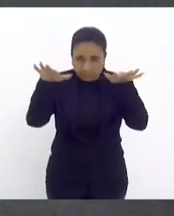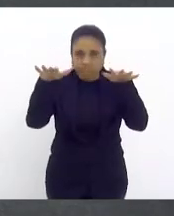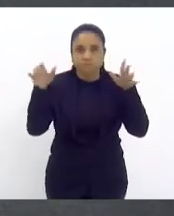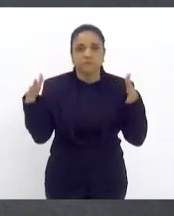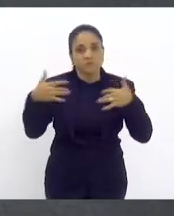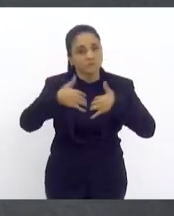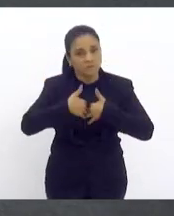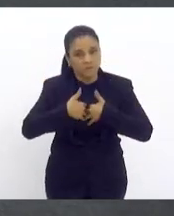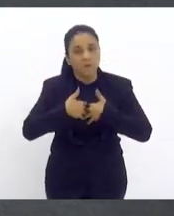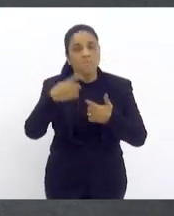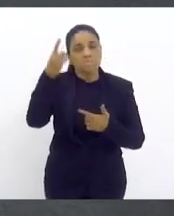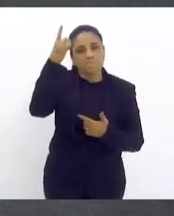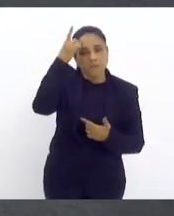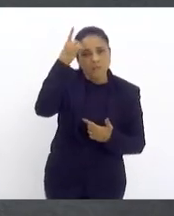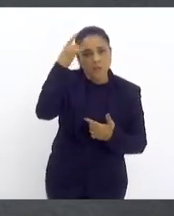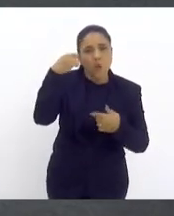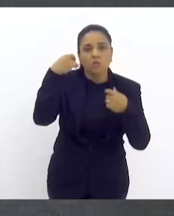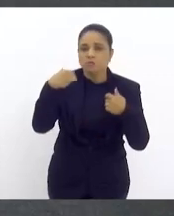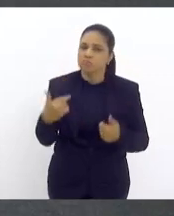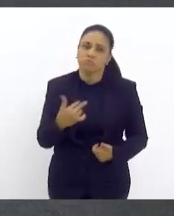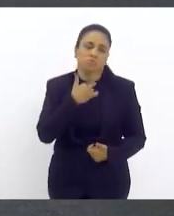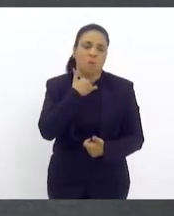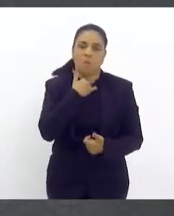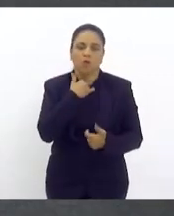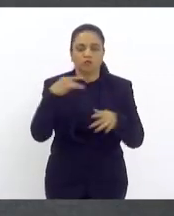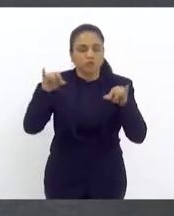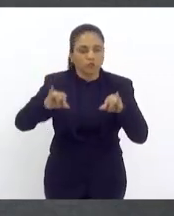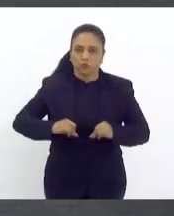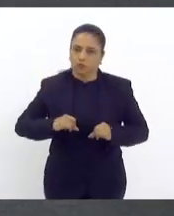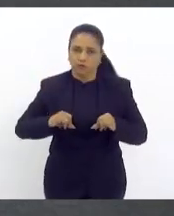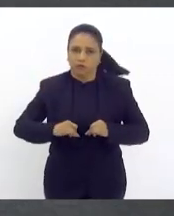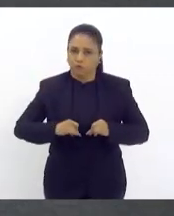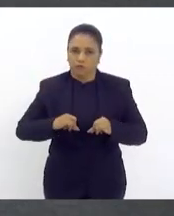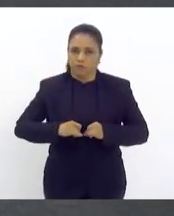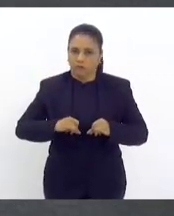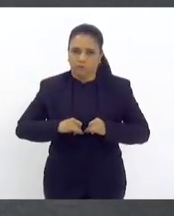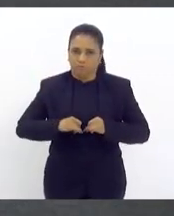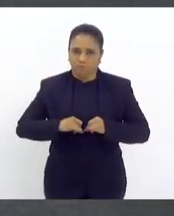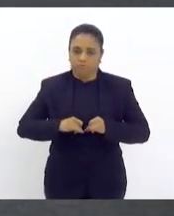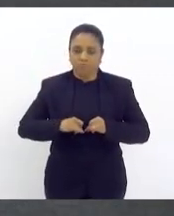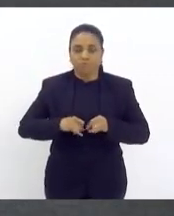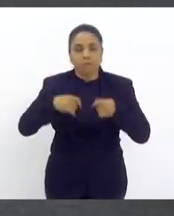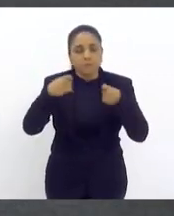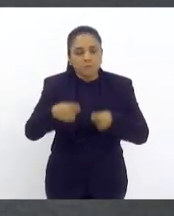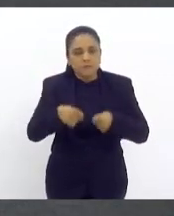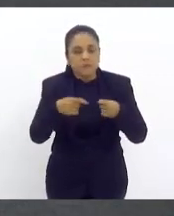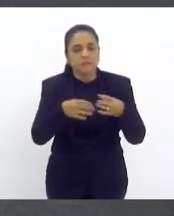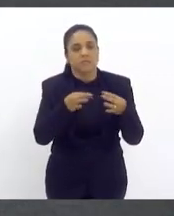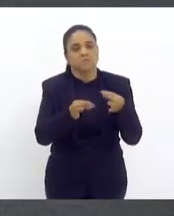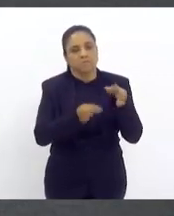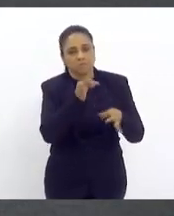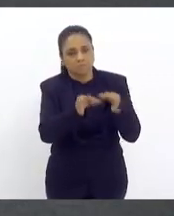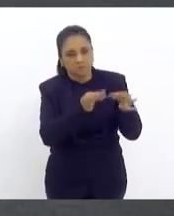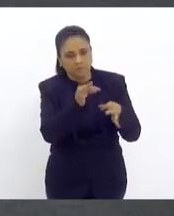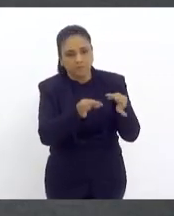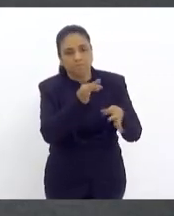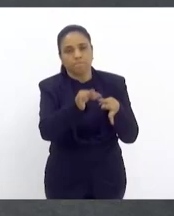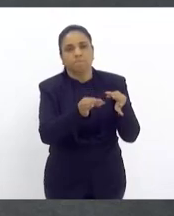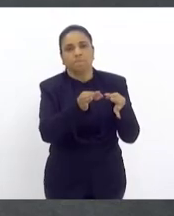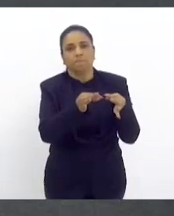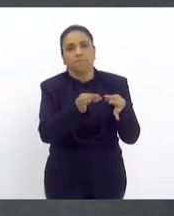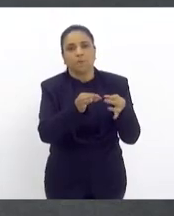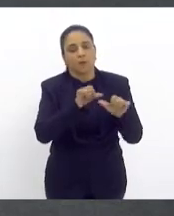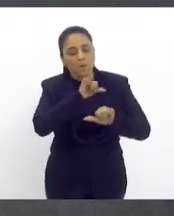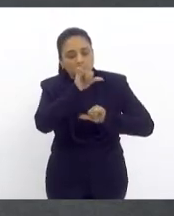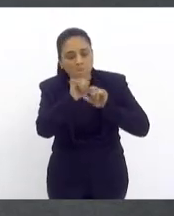né com deficiência mental não podem continuar sofrendo para conseguir atendimento e o processo reabilitação que